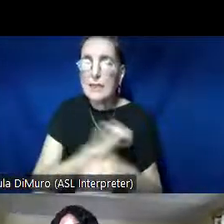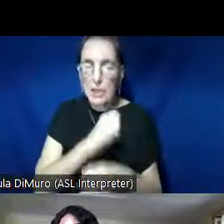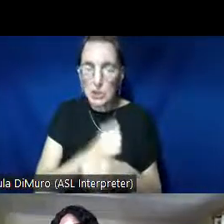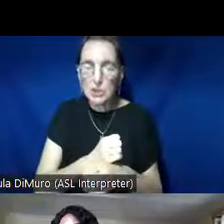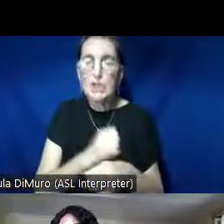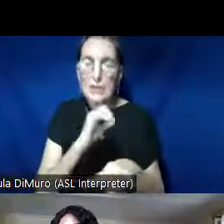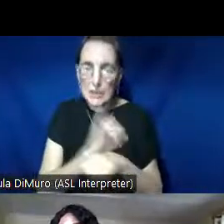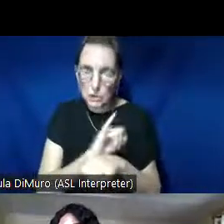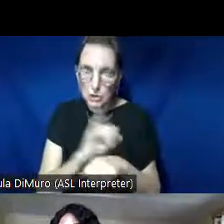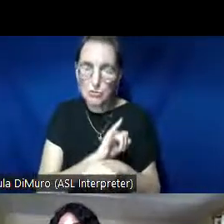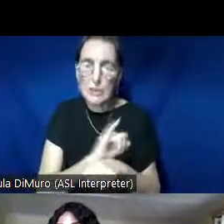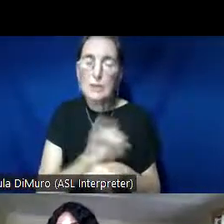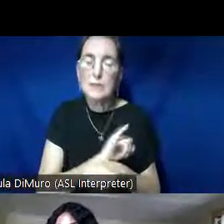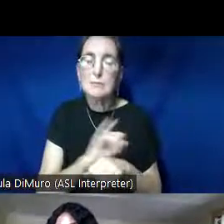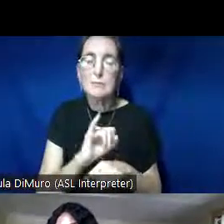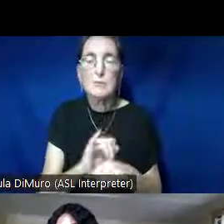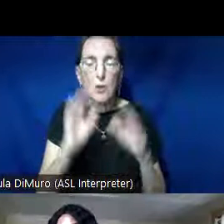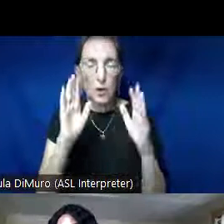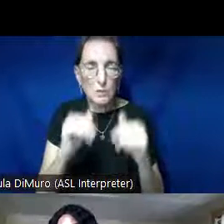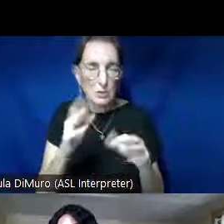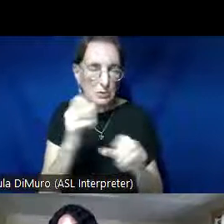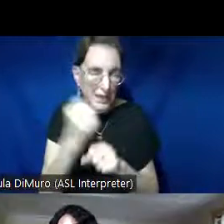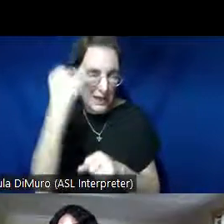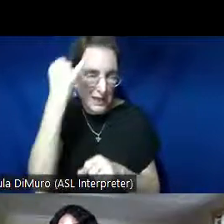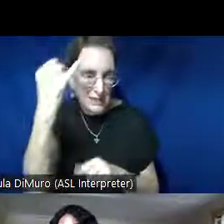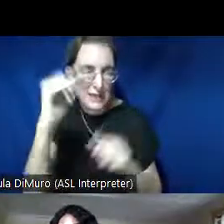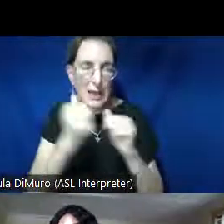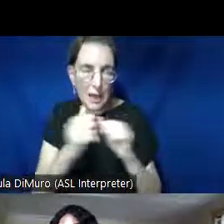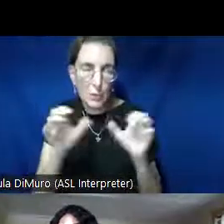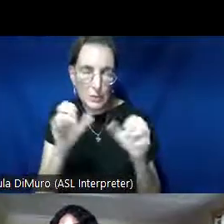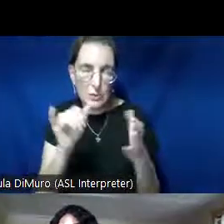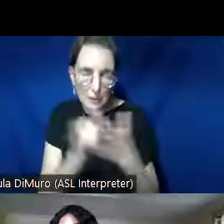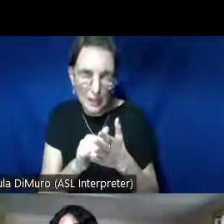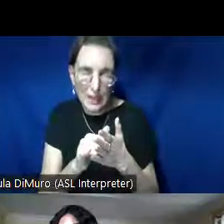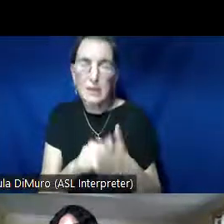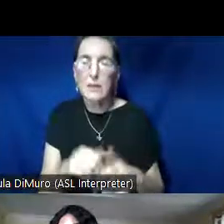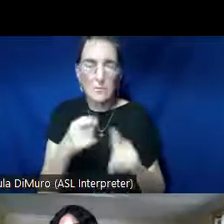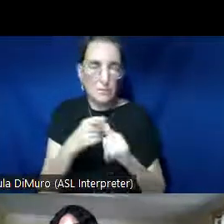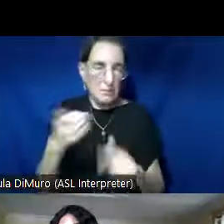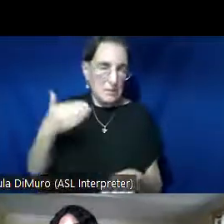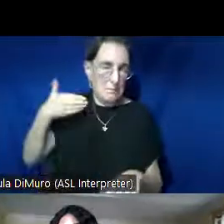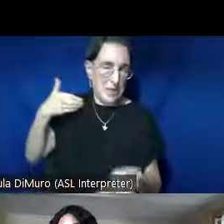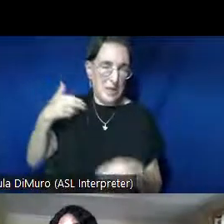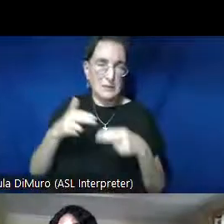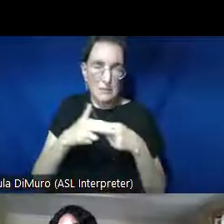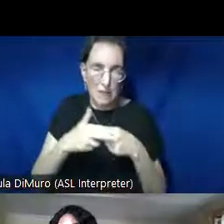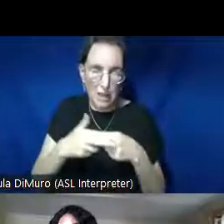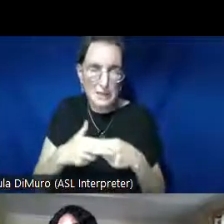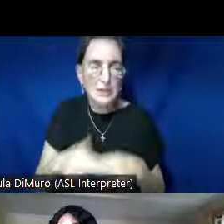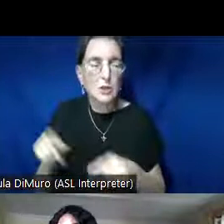financeiro. Despira, mas eu